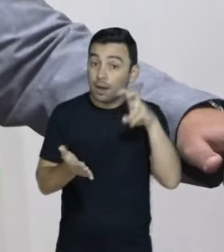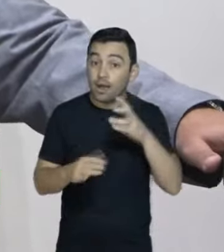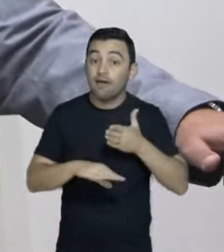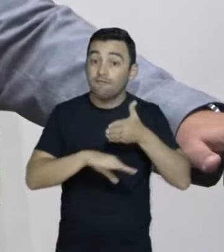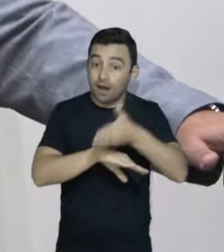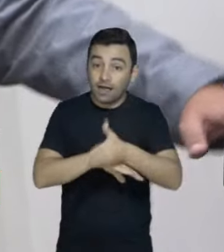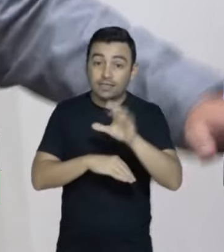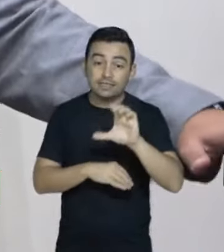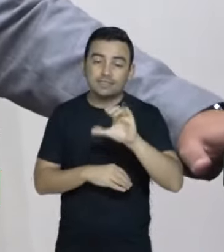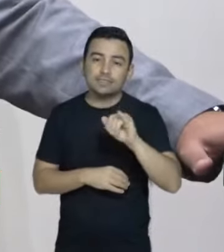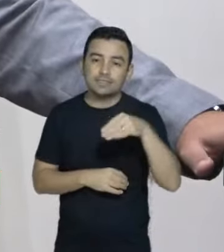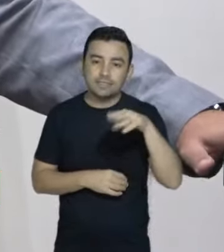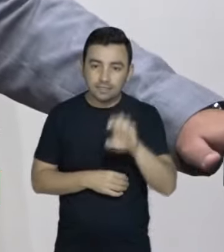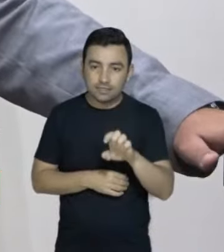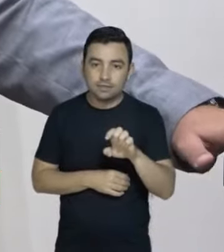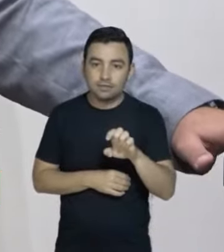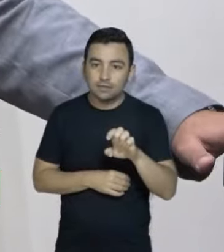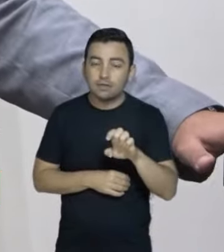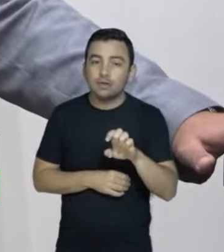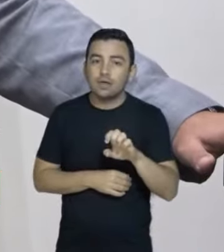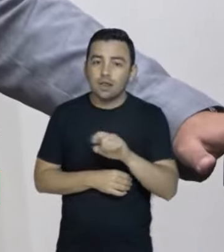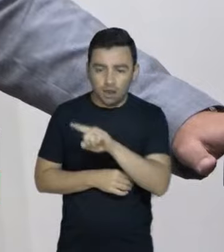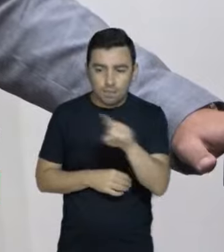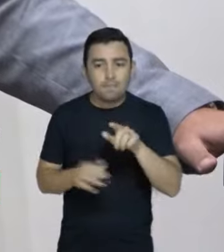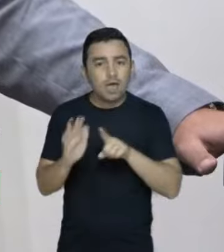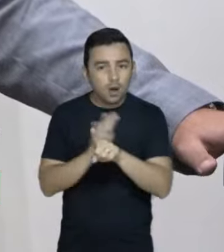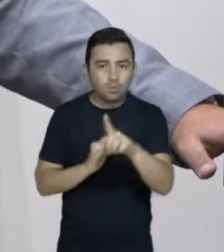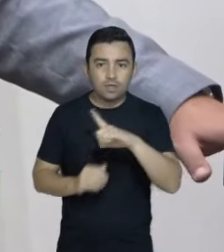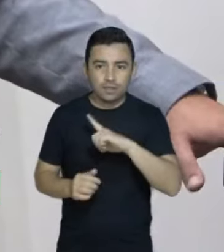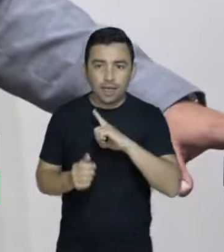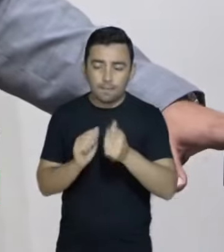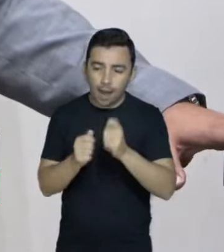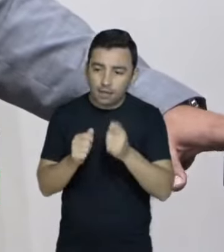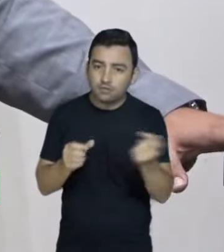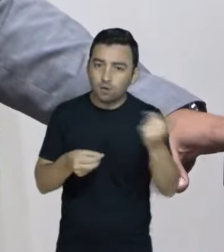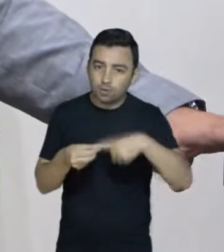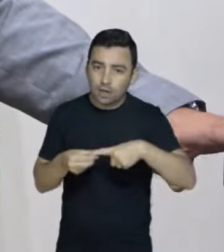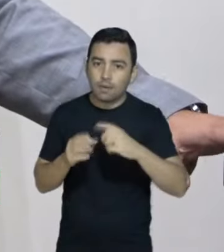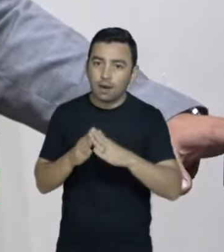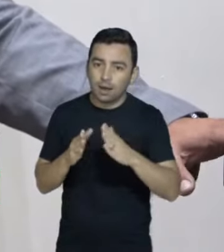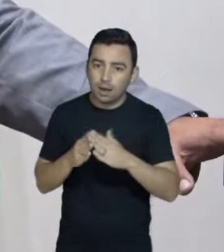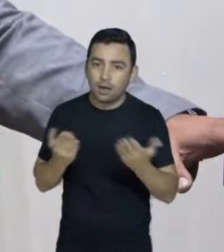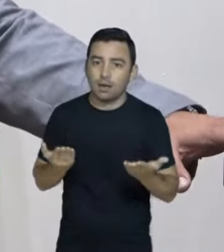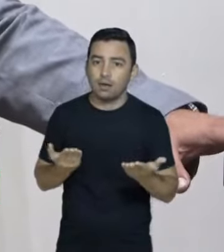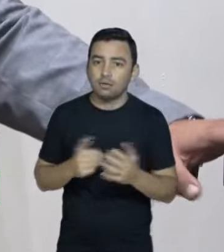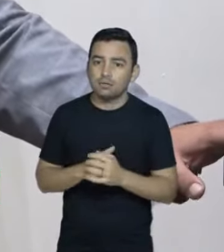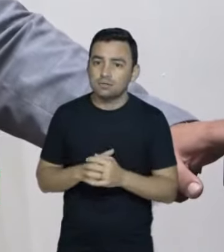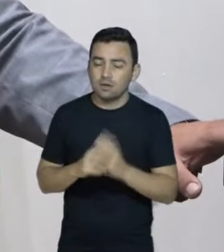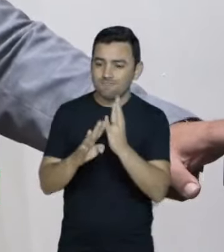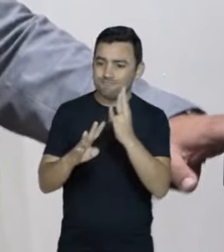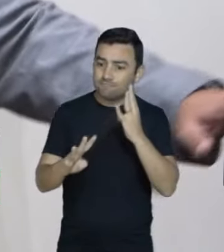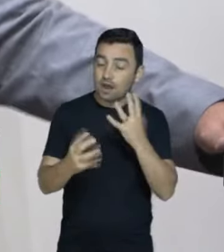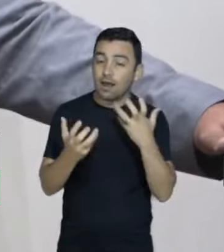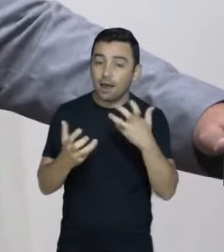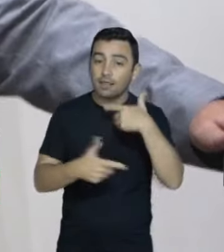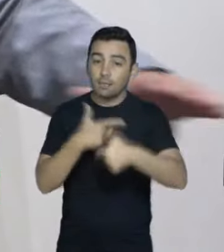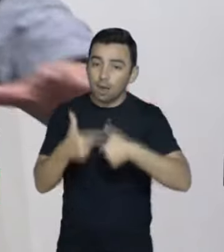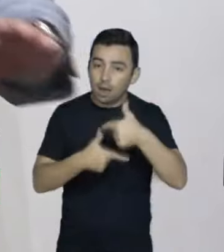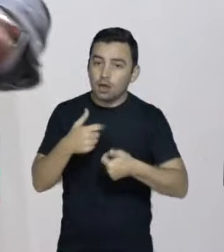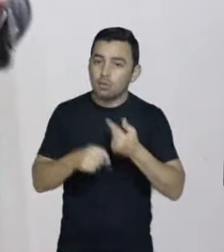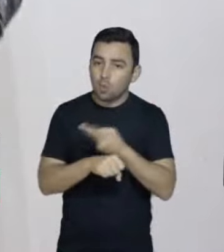Cine. Lá tem um pessoal que pergunta se eles têm passe para voltar para casa, tem o dinheiro do Uber, porque estão lá na fila do emprego lá, buscando